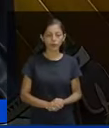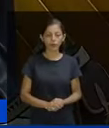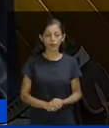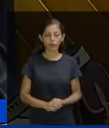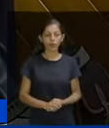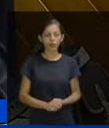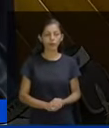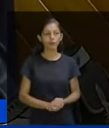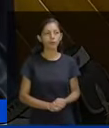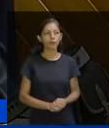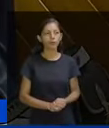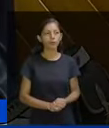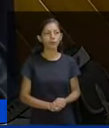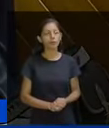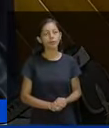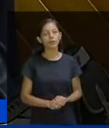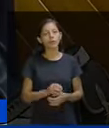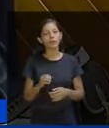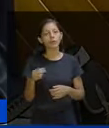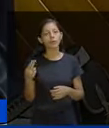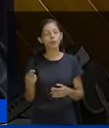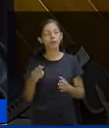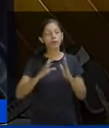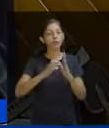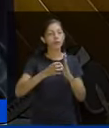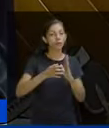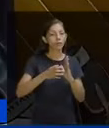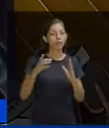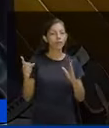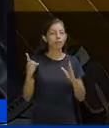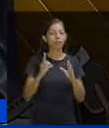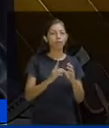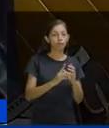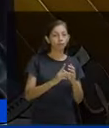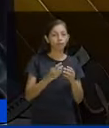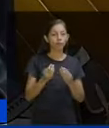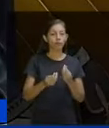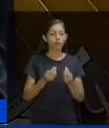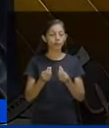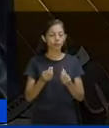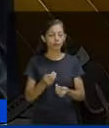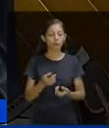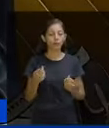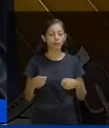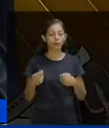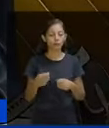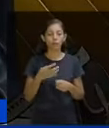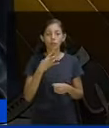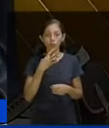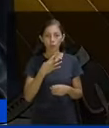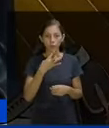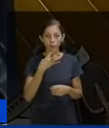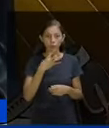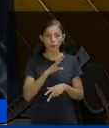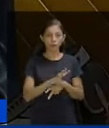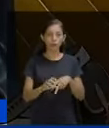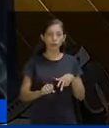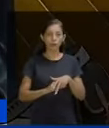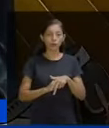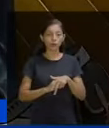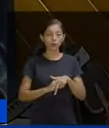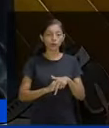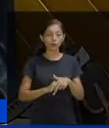do quociente eleitoral e partidário, veja-se a gravidade disso, é necessário o reconhecimento da fraude